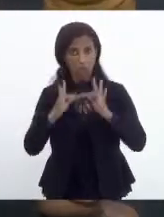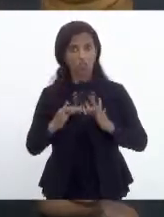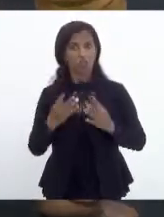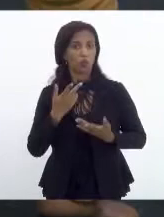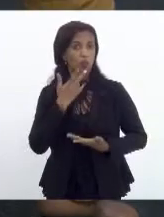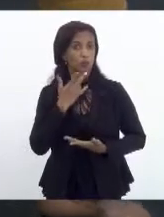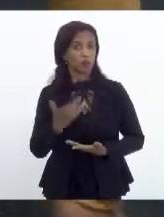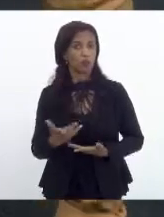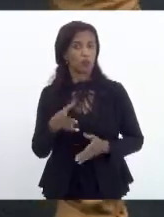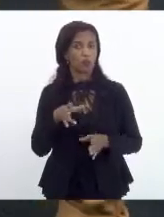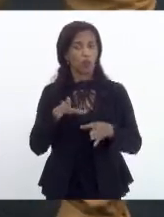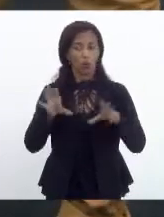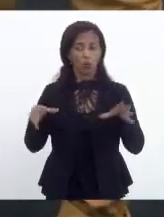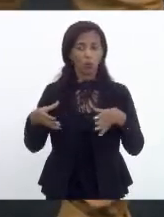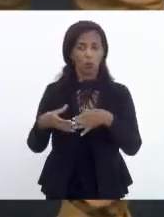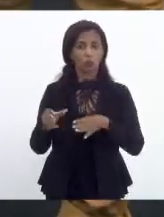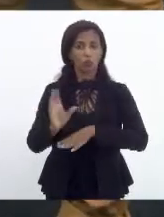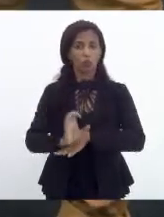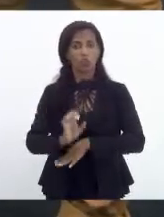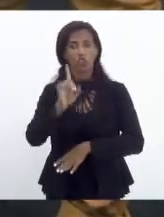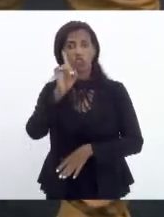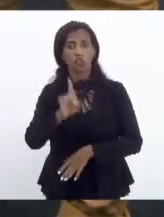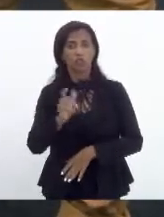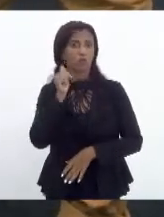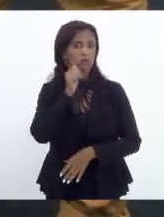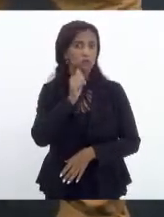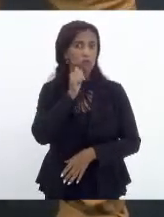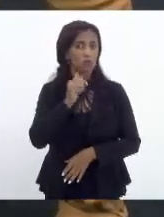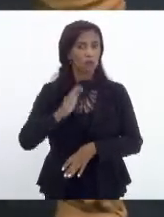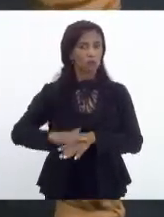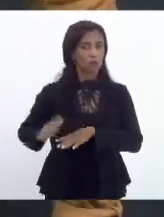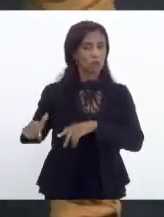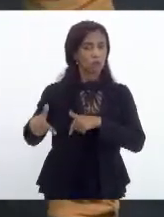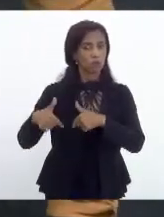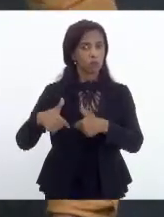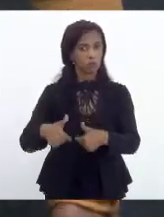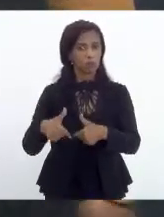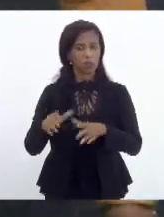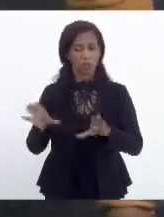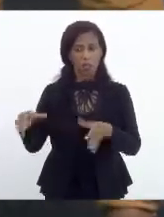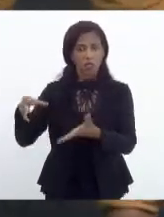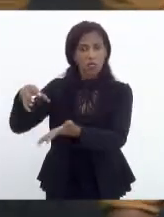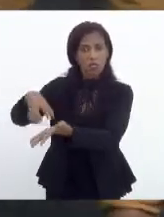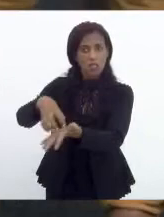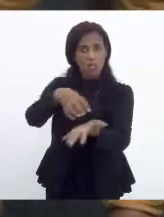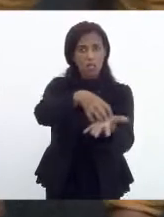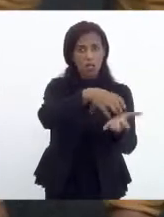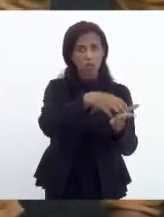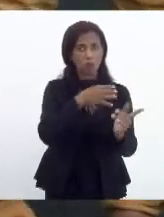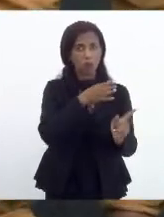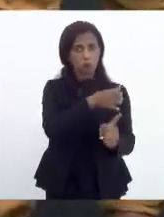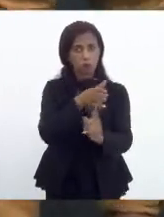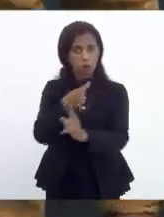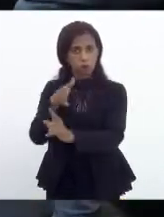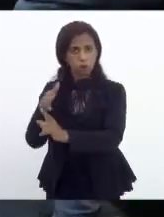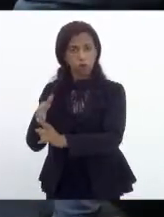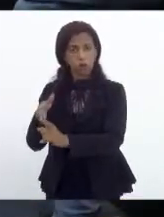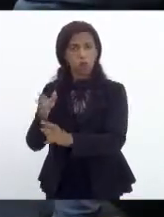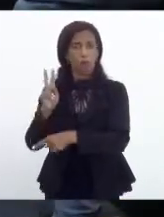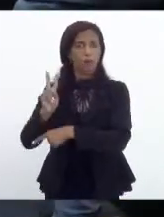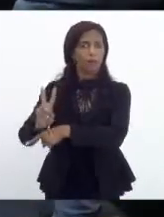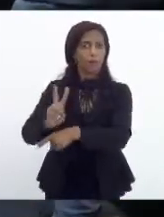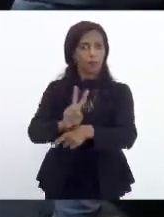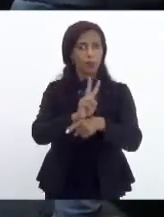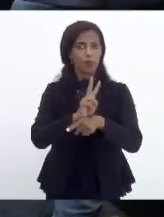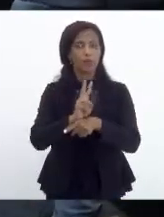se refere ao Conselho Estadual dos Direitos da Mulher, a atuação desses centros de referência na rede de